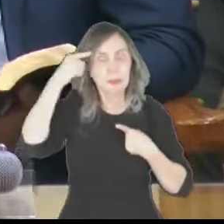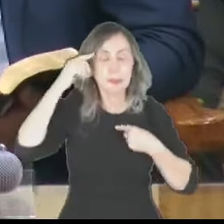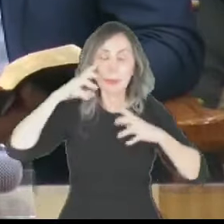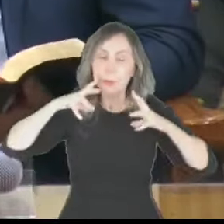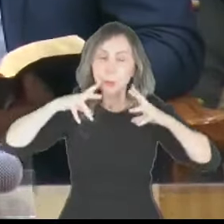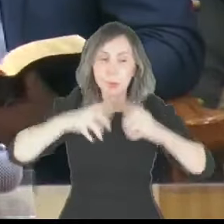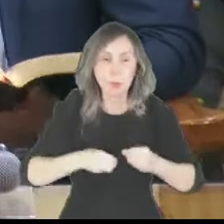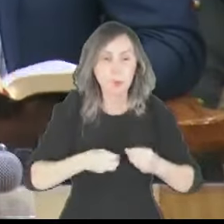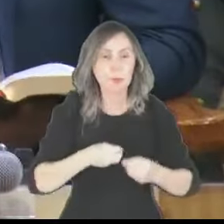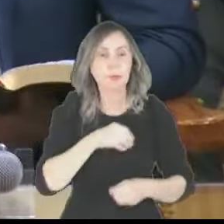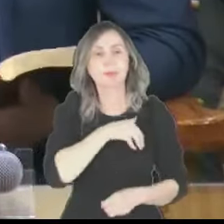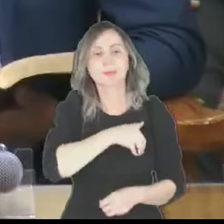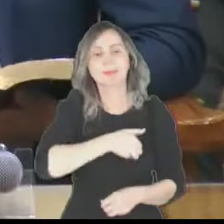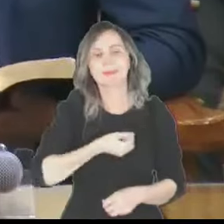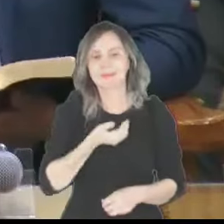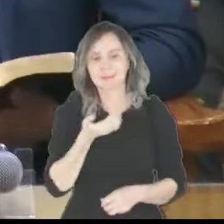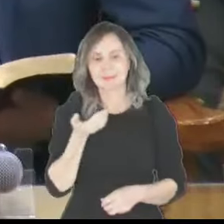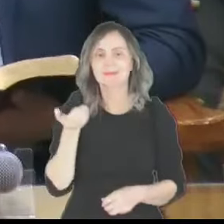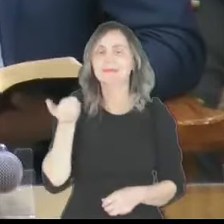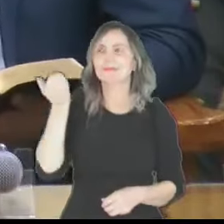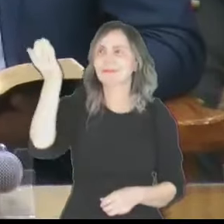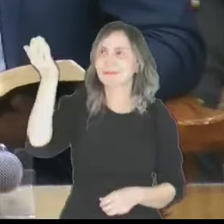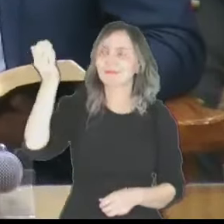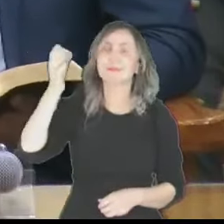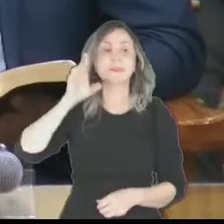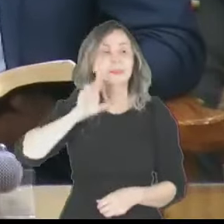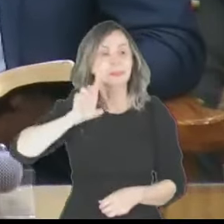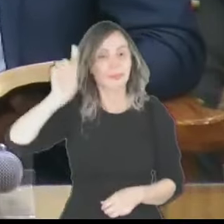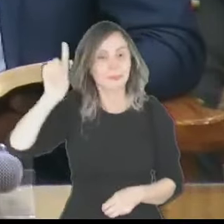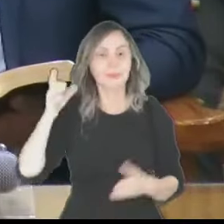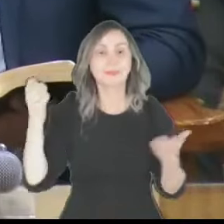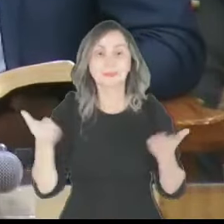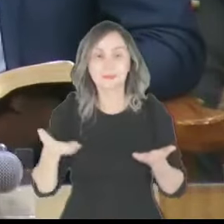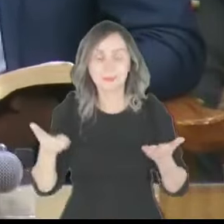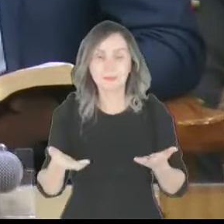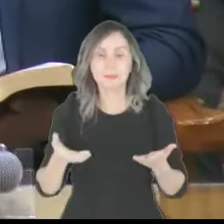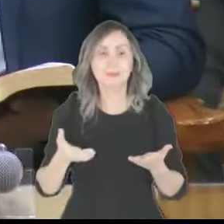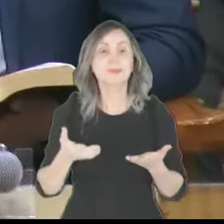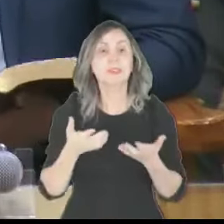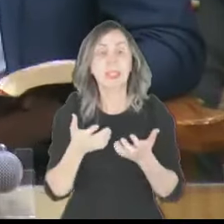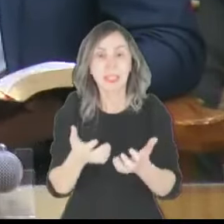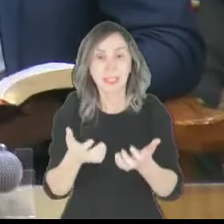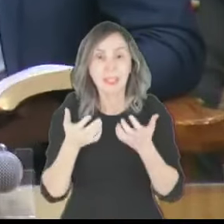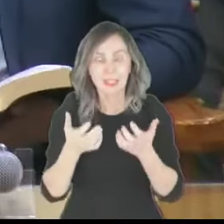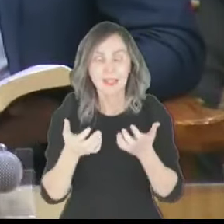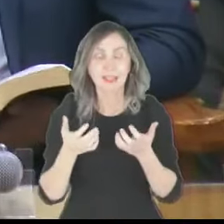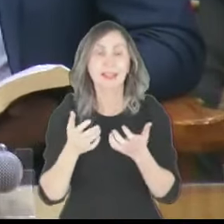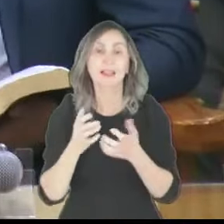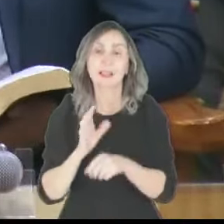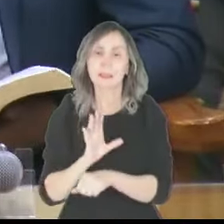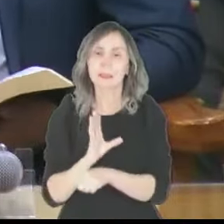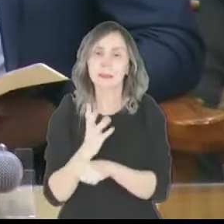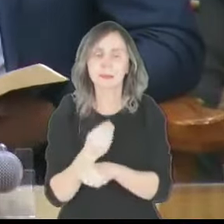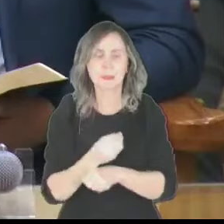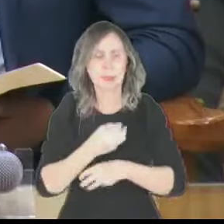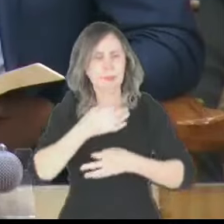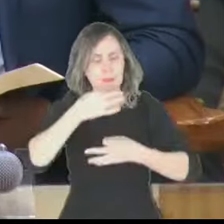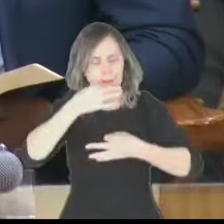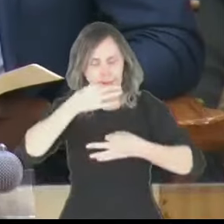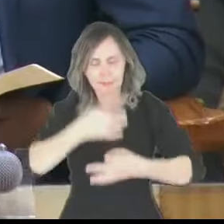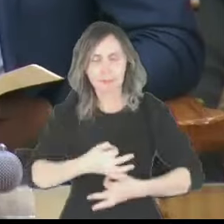Deus hoje quer Uma igreja Santificada Consagrada Uma igreja Que sirva